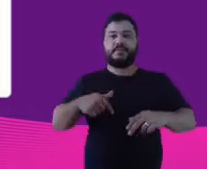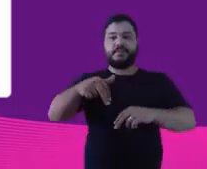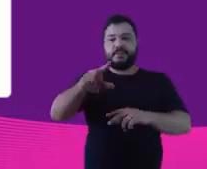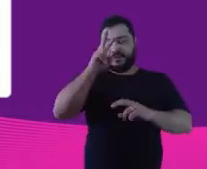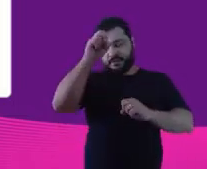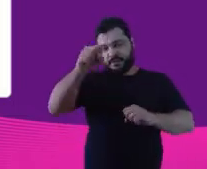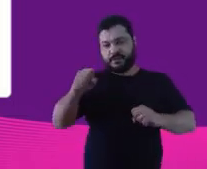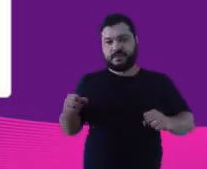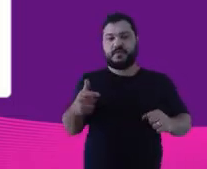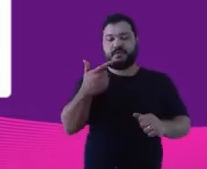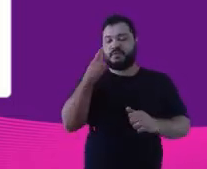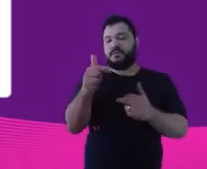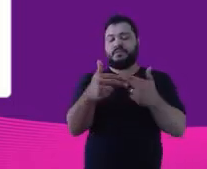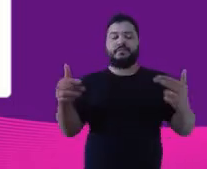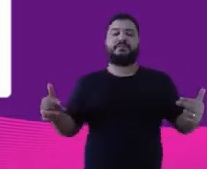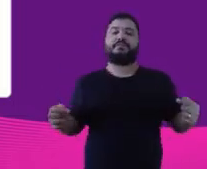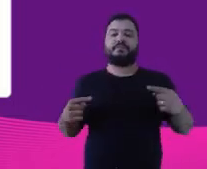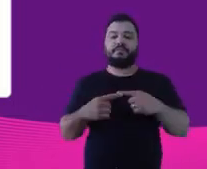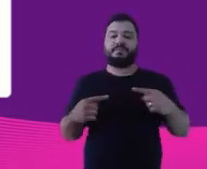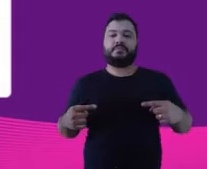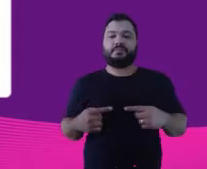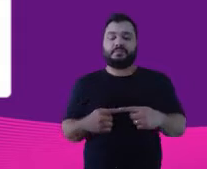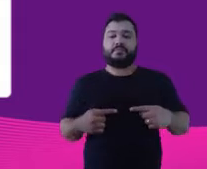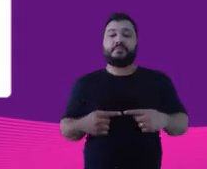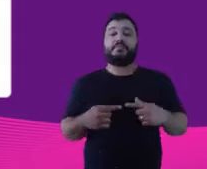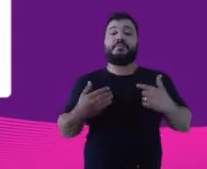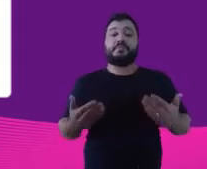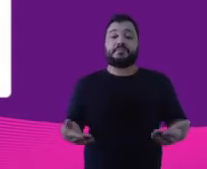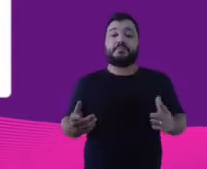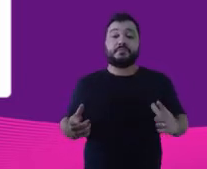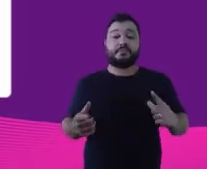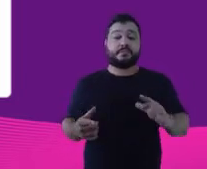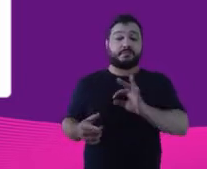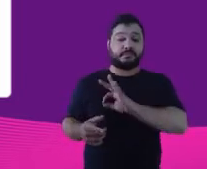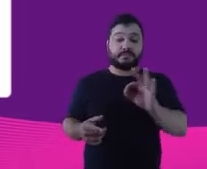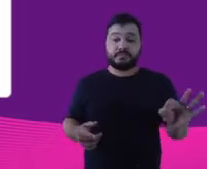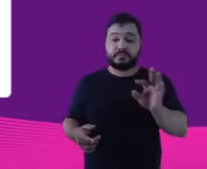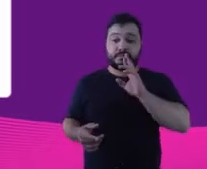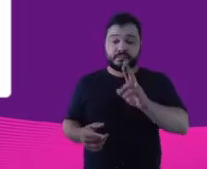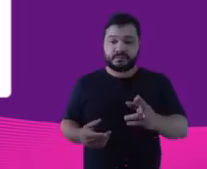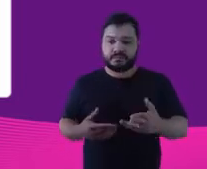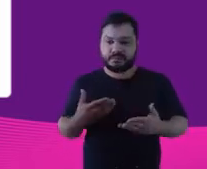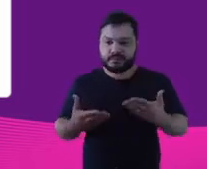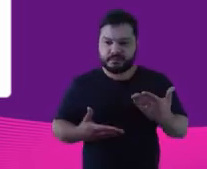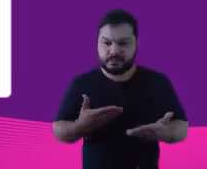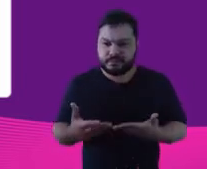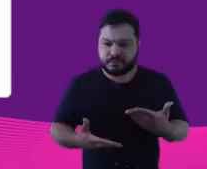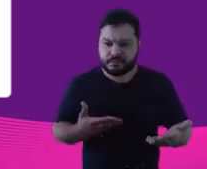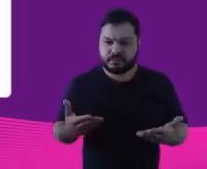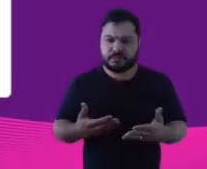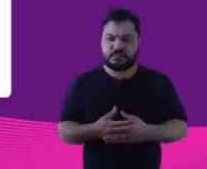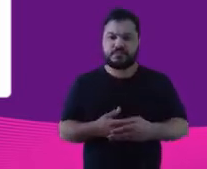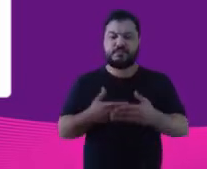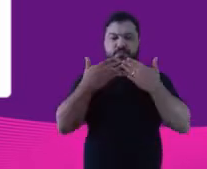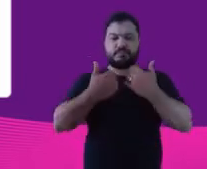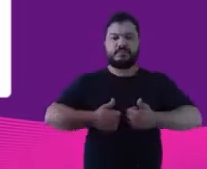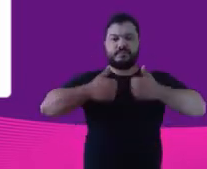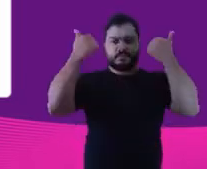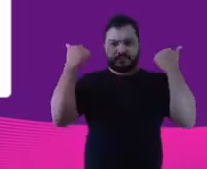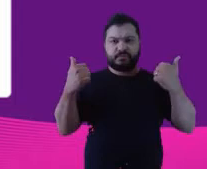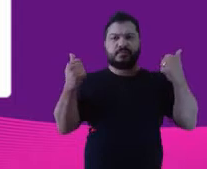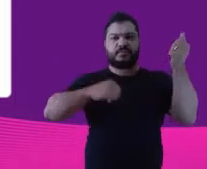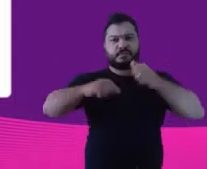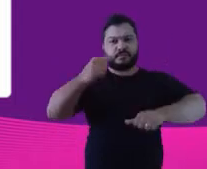quanto outros sintomas associados. Então ele teve uma excelente resposta ao tratamento, com melhora tanto laboratorial